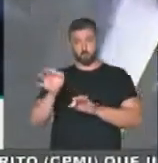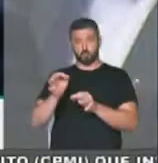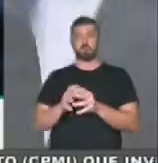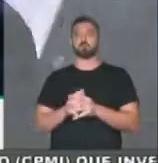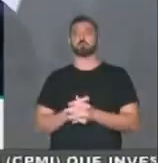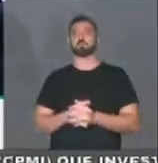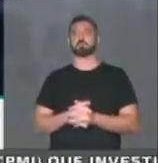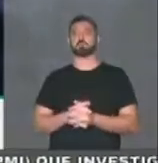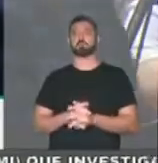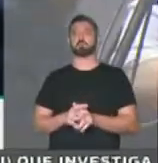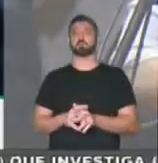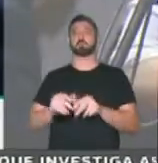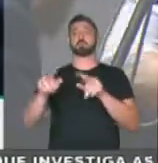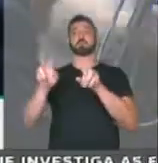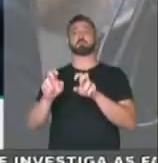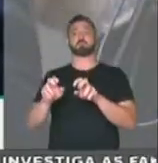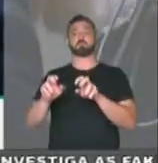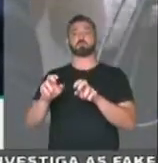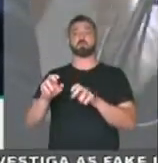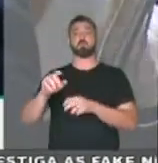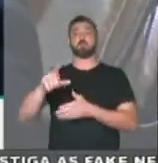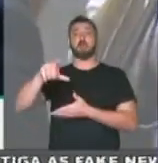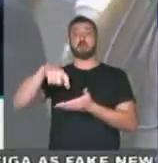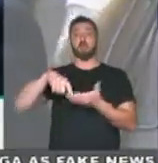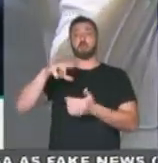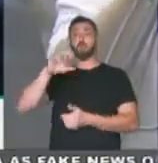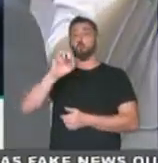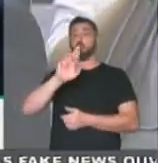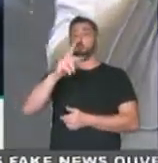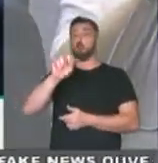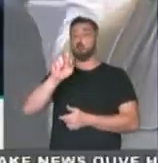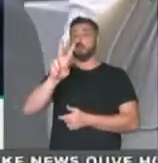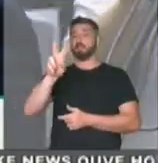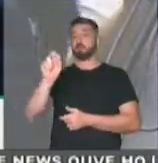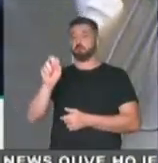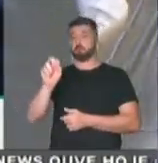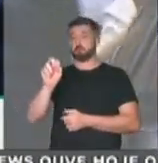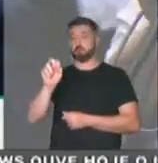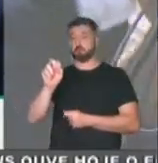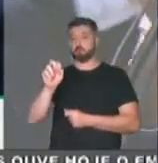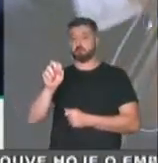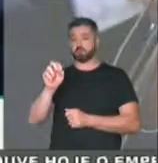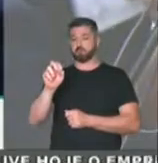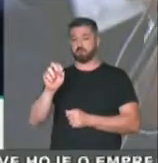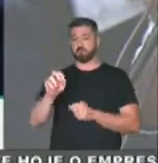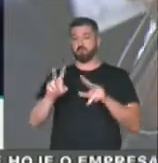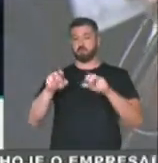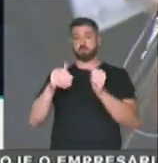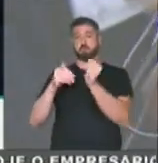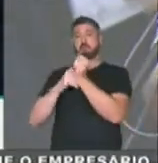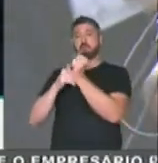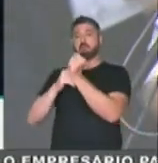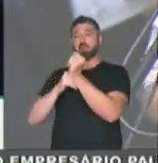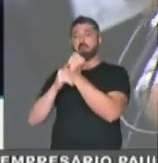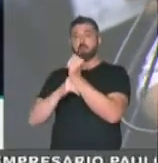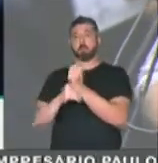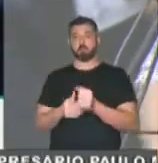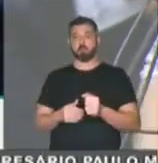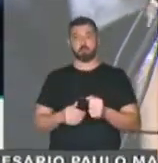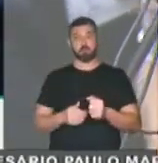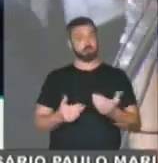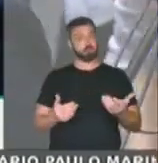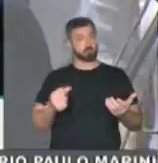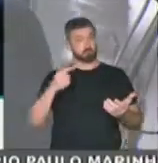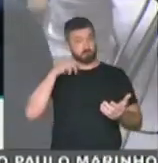controle acerca dos cartões corporativos, né, na questão do segredo. Na verdade, nós já temos